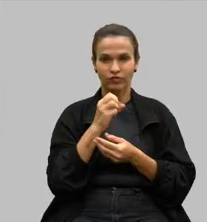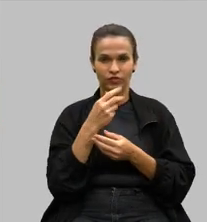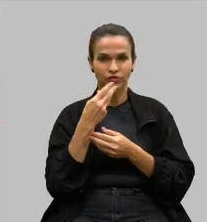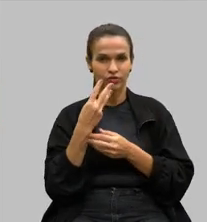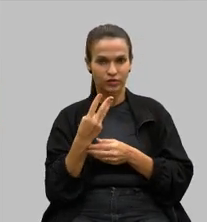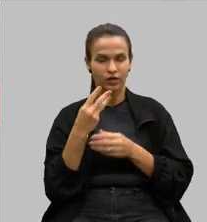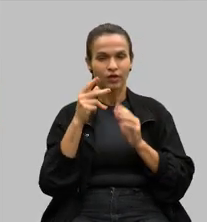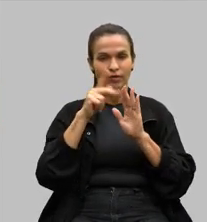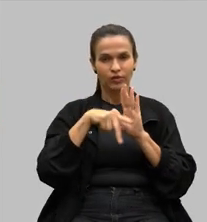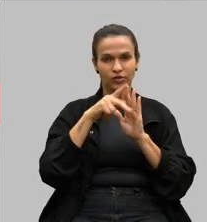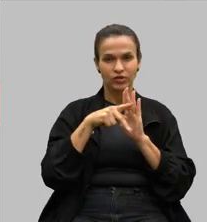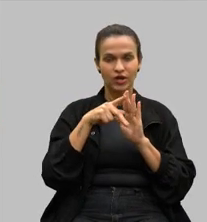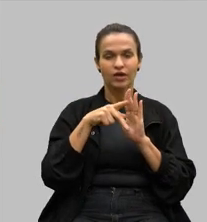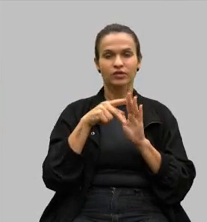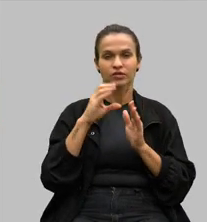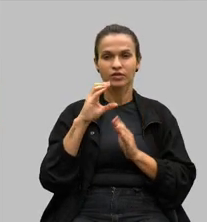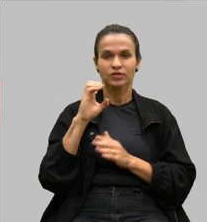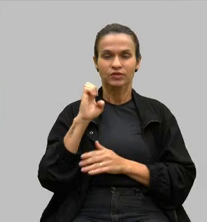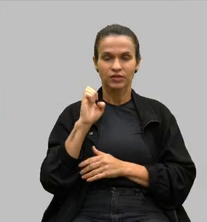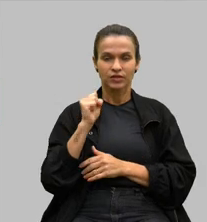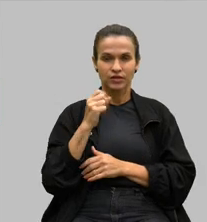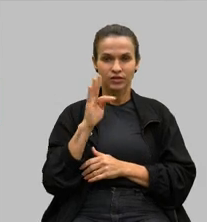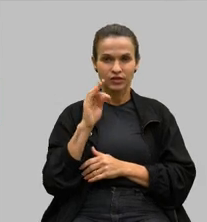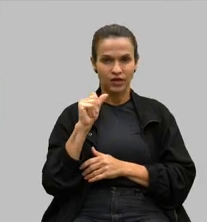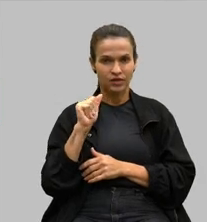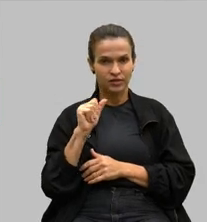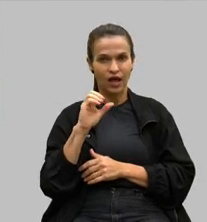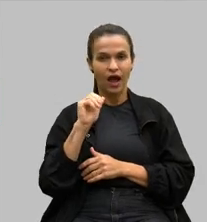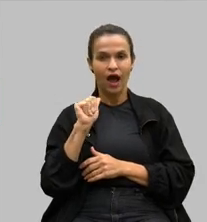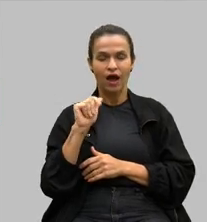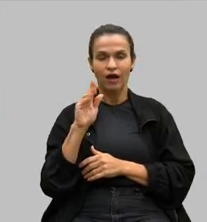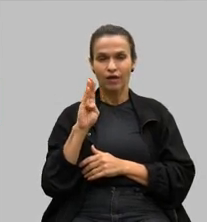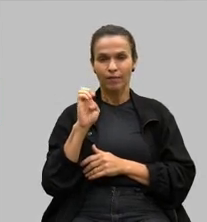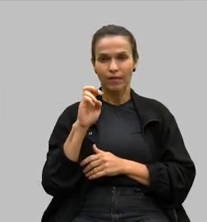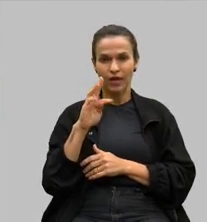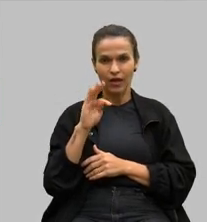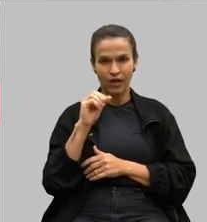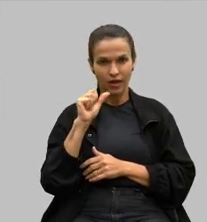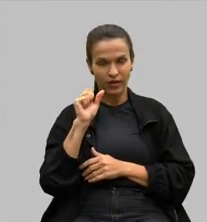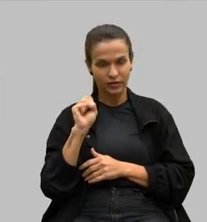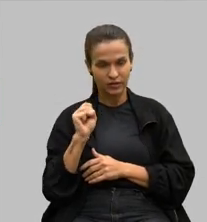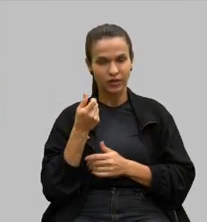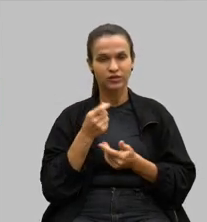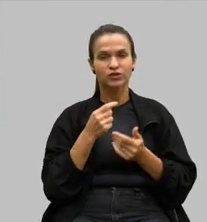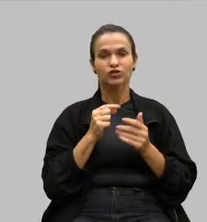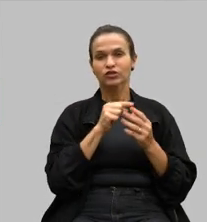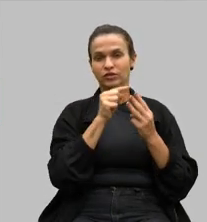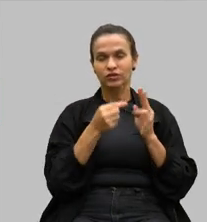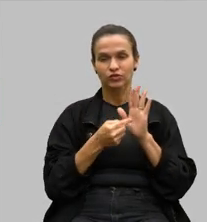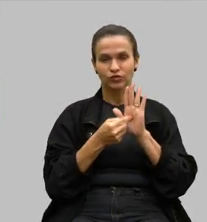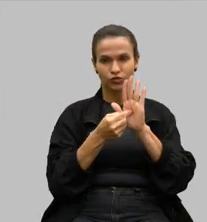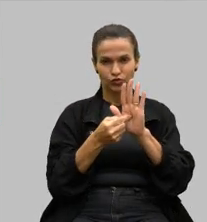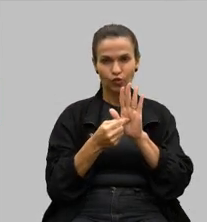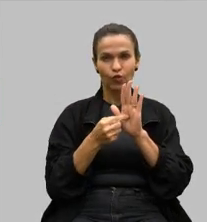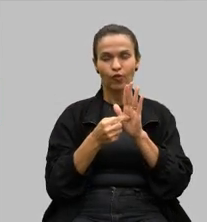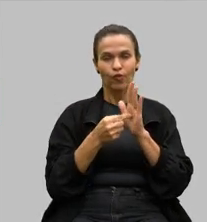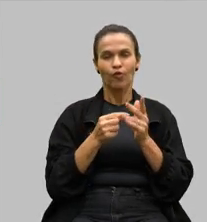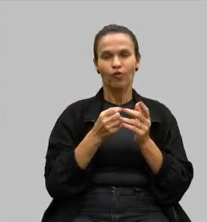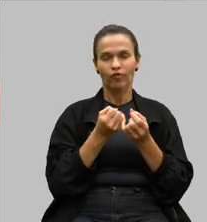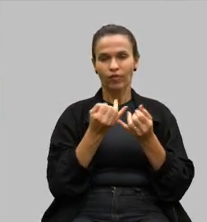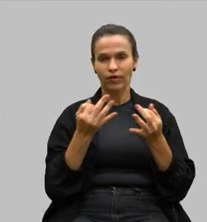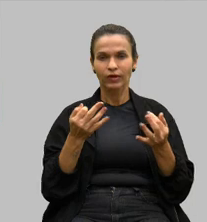cestas abertas eh a faop Paracatu eh três Exposições com público de 1,5000 visitantes